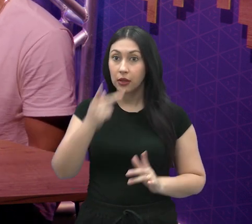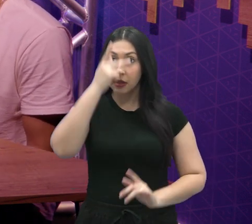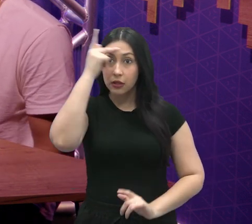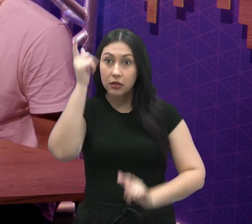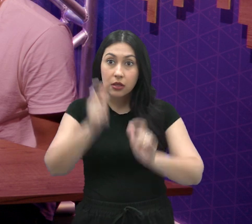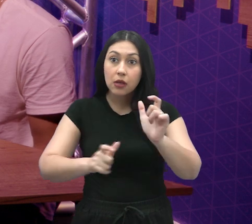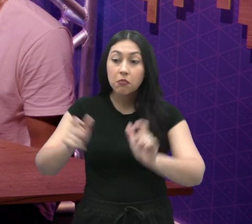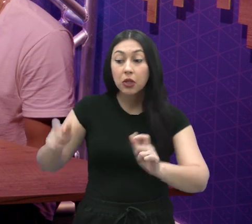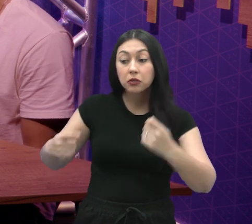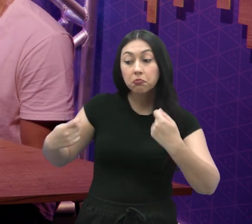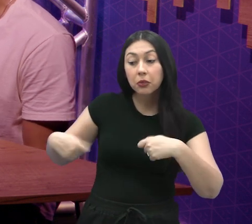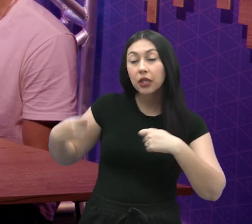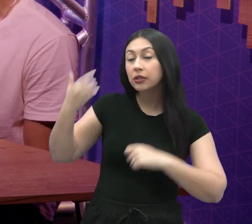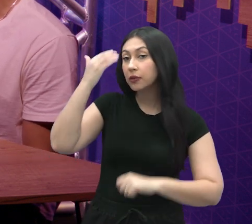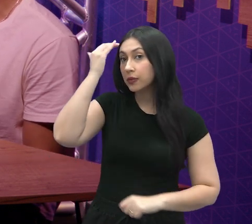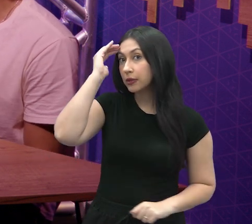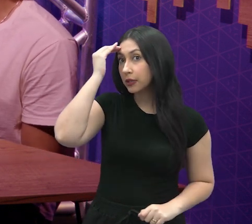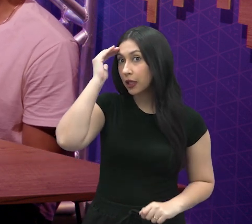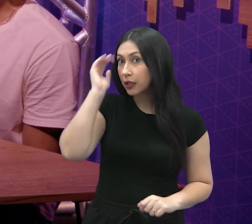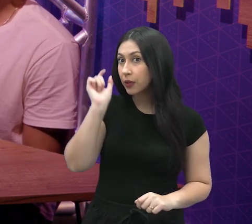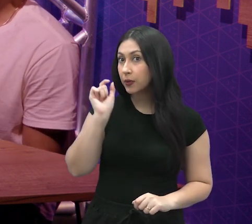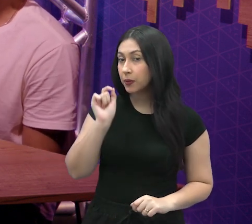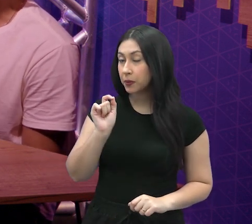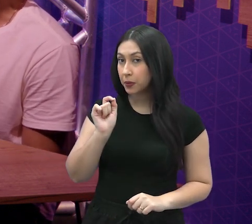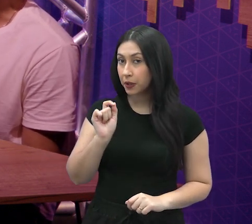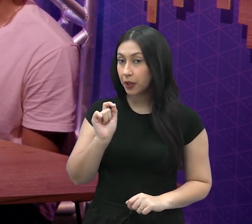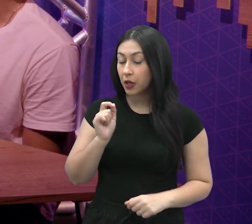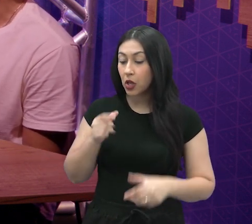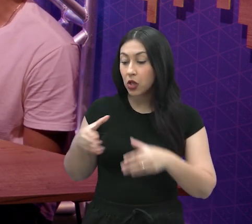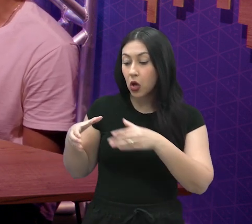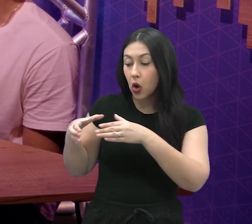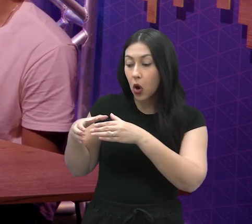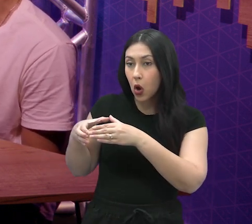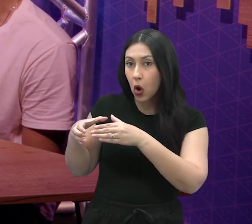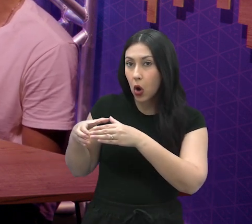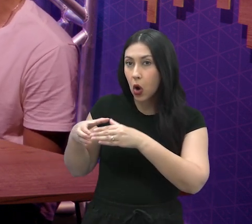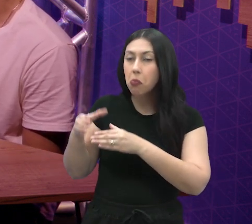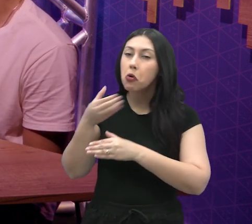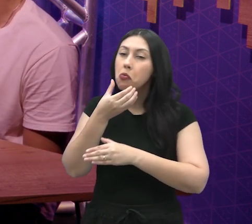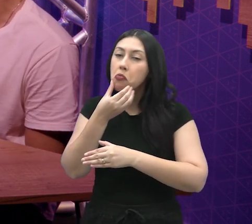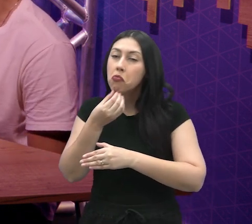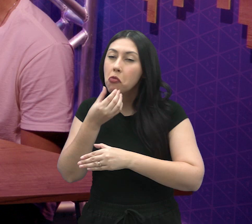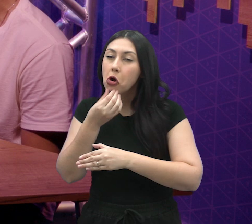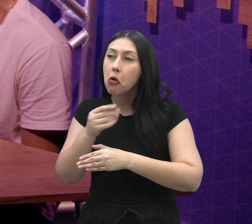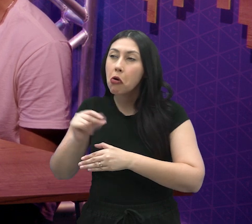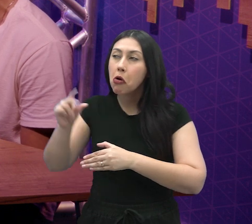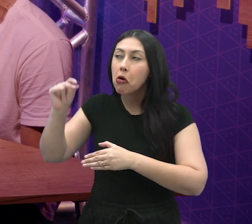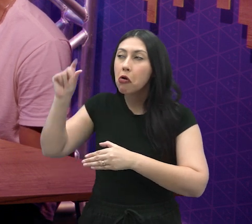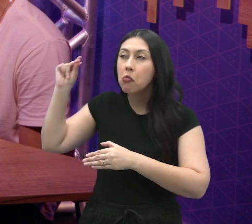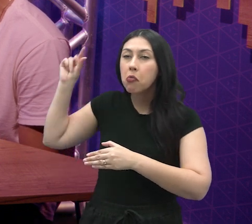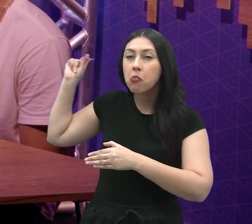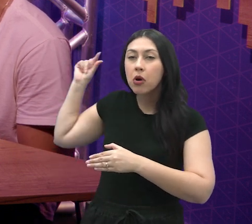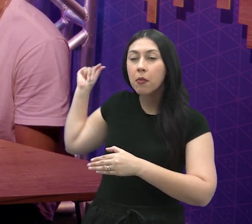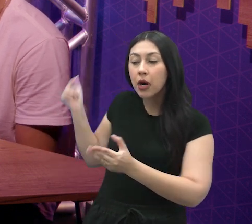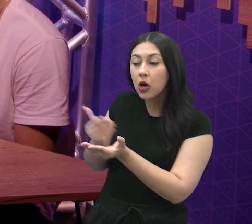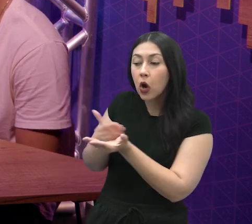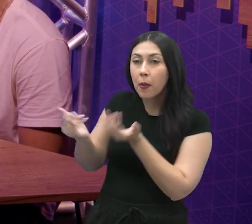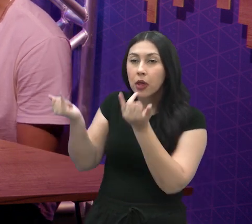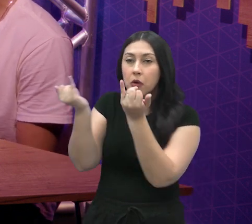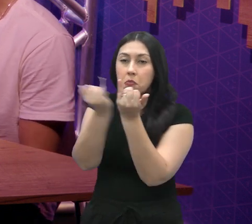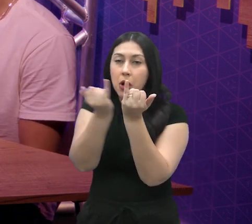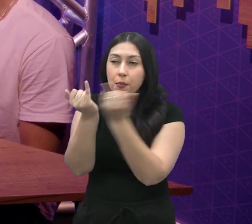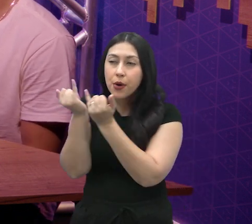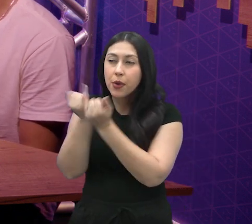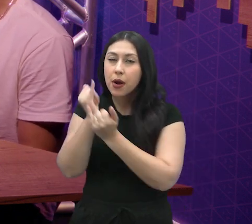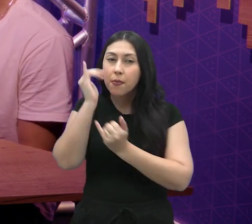que também ter em mente que esse pessoal aí da antiguidade, esses homens das cavernas, eles começaram a